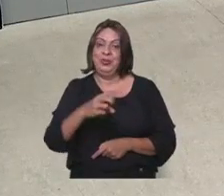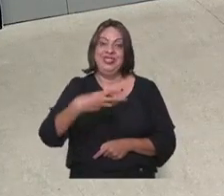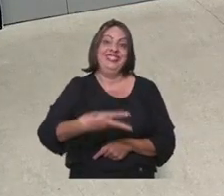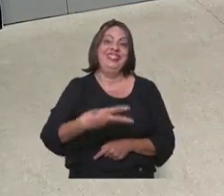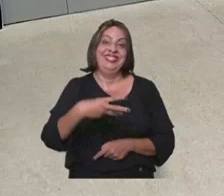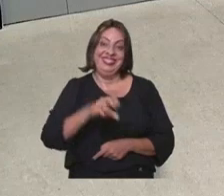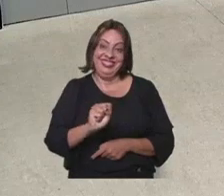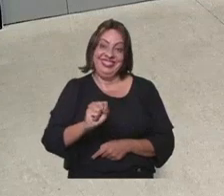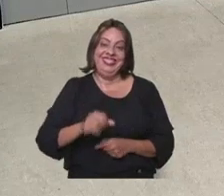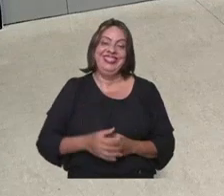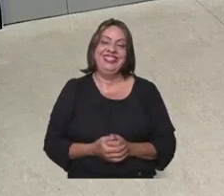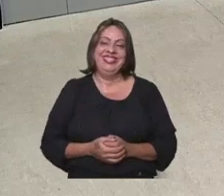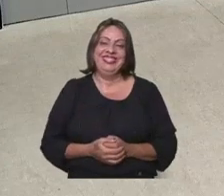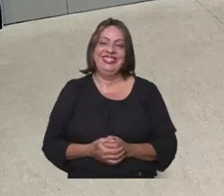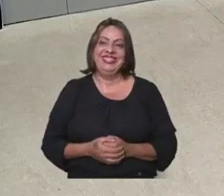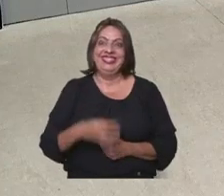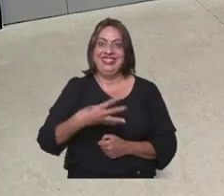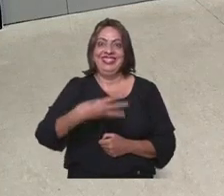38.